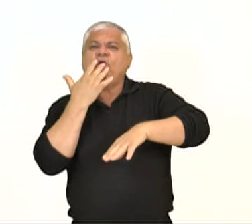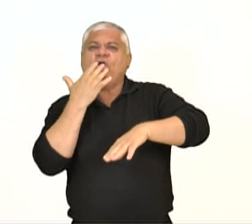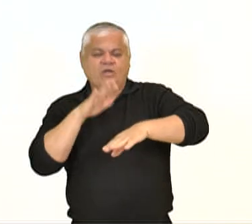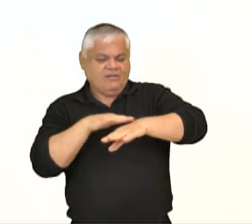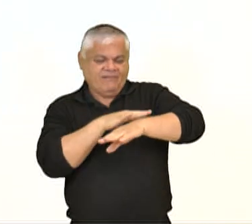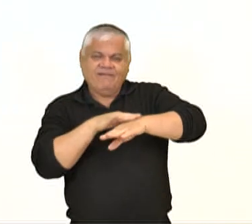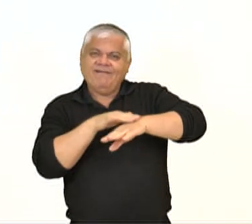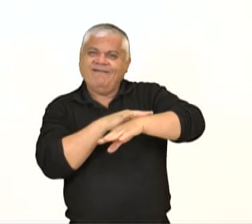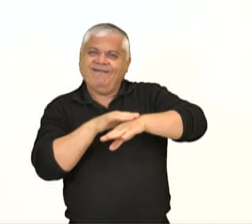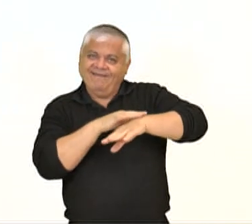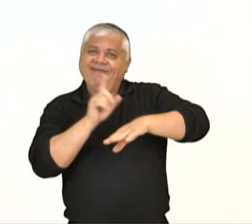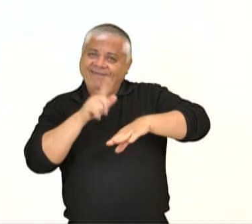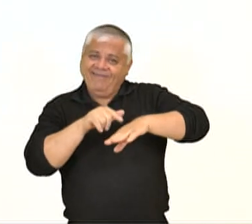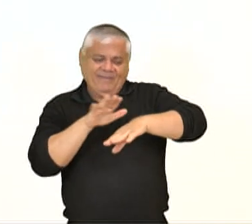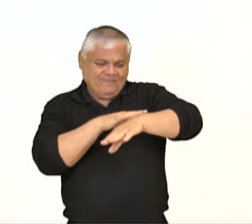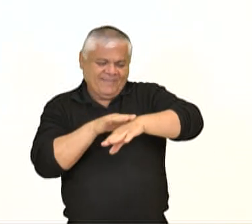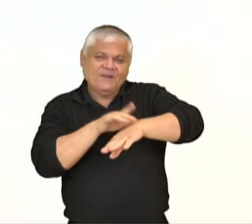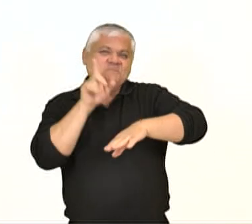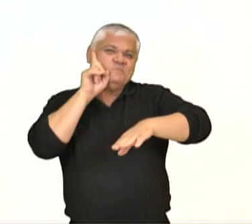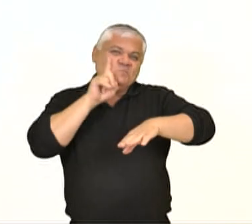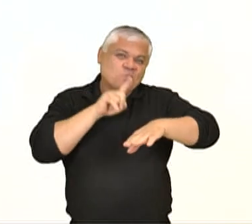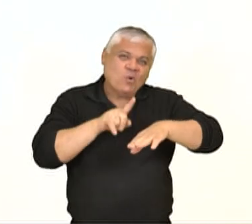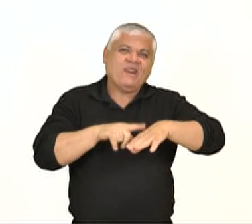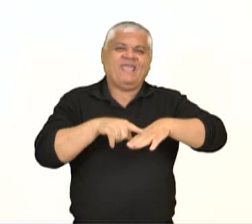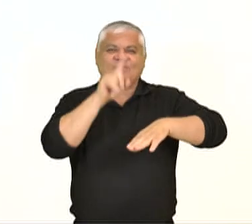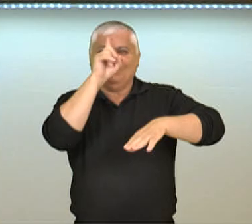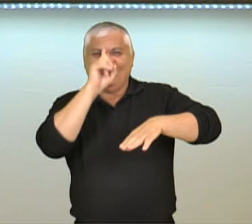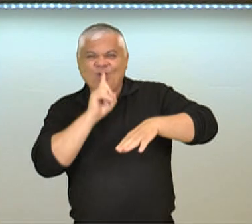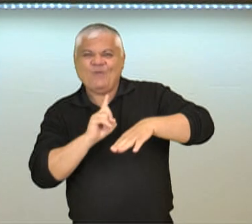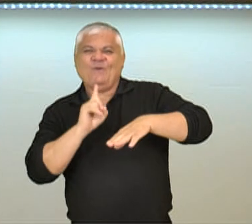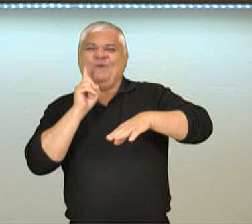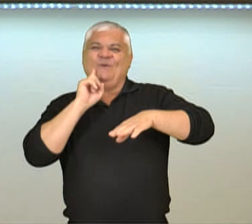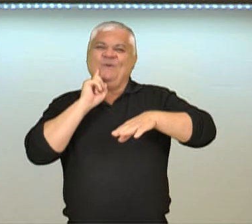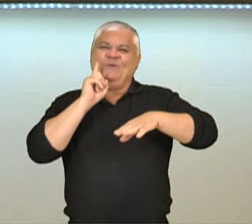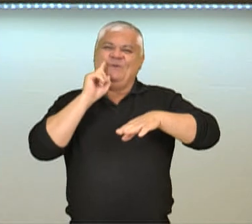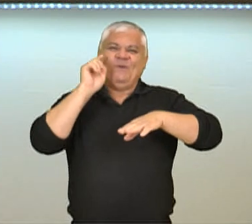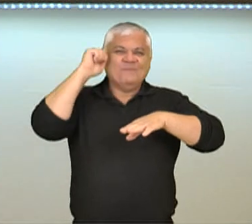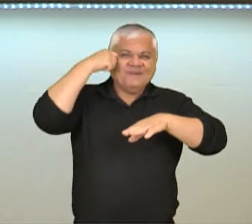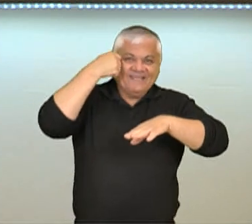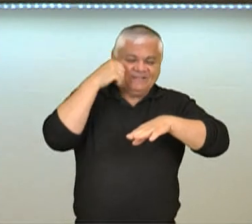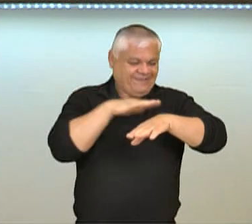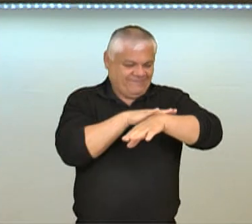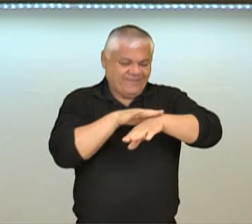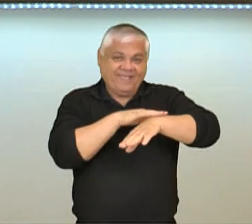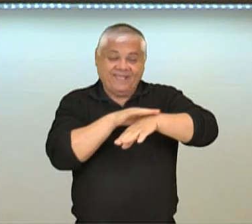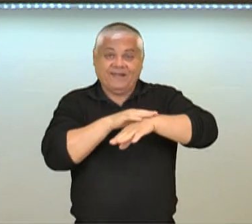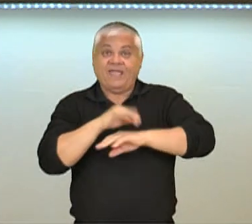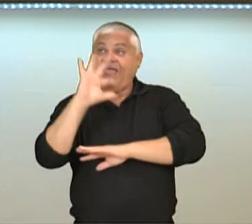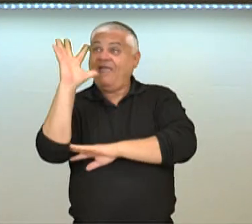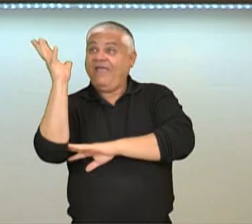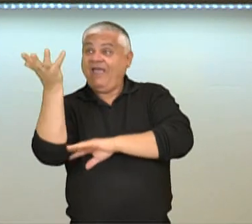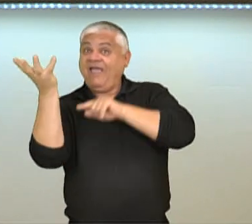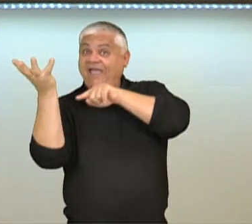confere a cor da nossa pele. E esses organismos maravilhosos aqui também, como as plantas, eles possuem